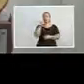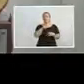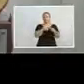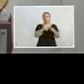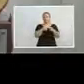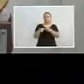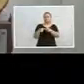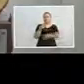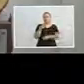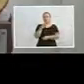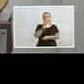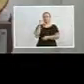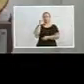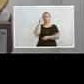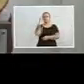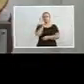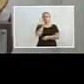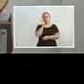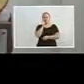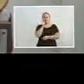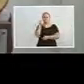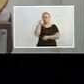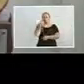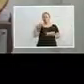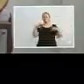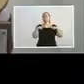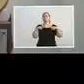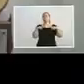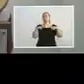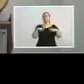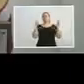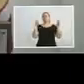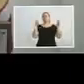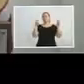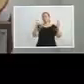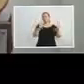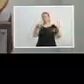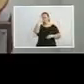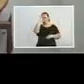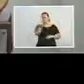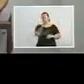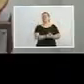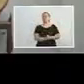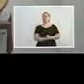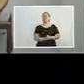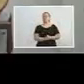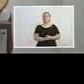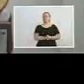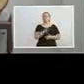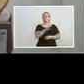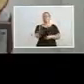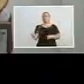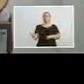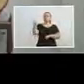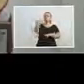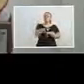durante esses 30 dias para tratar de assuntos particulares e um suplente assumirá no meu lugar,